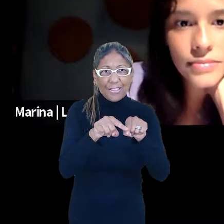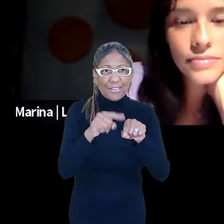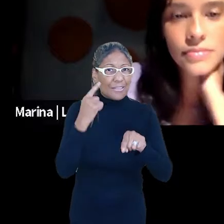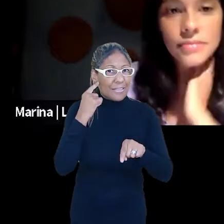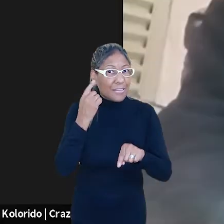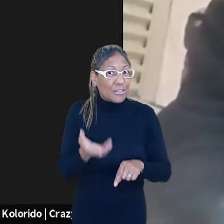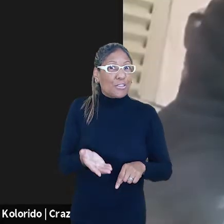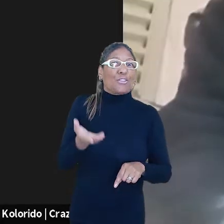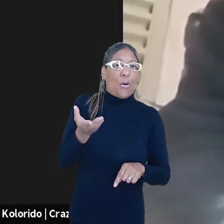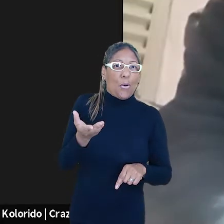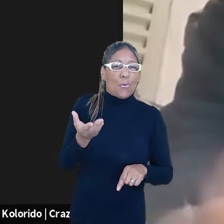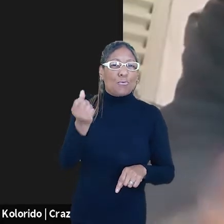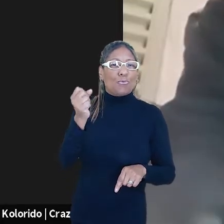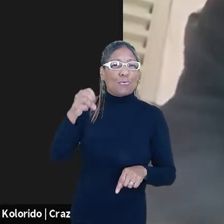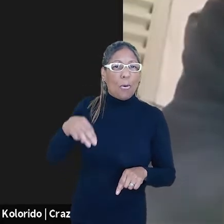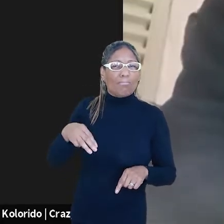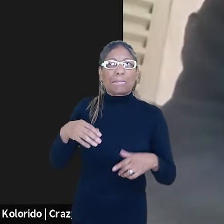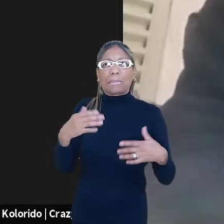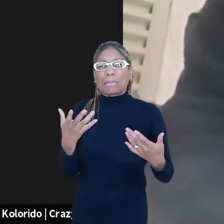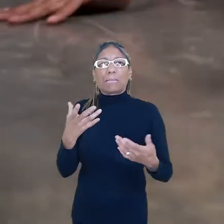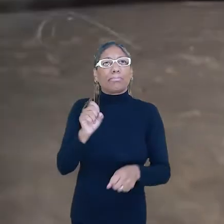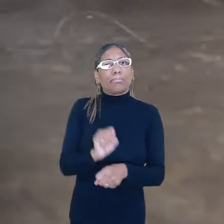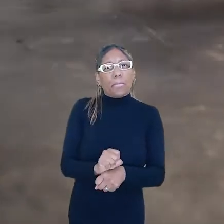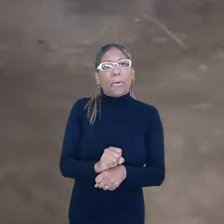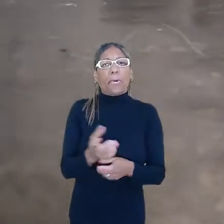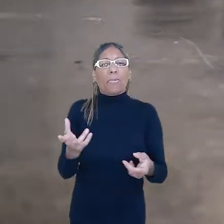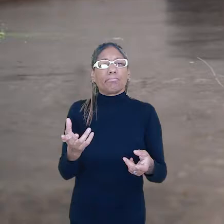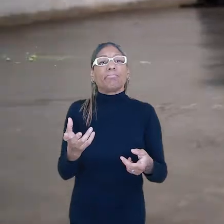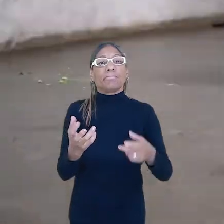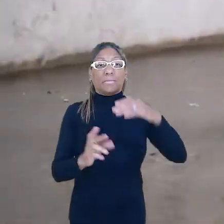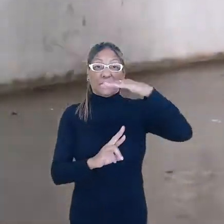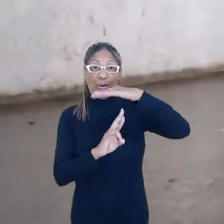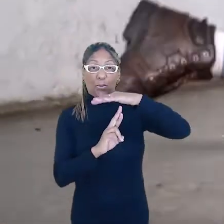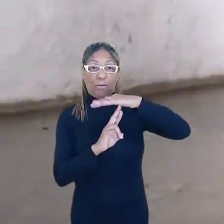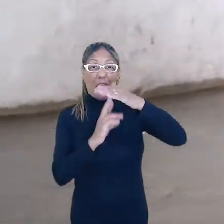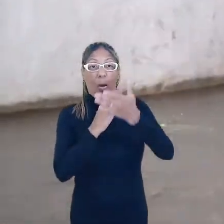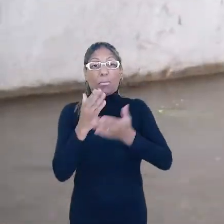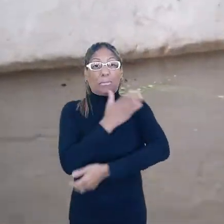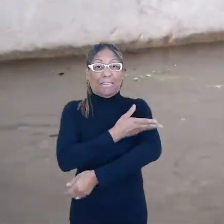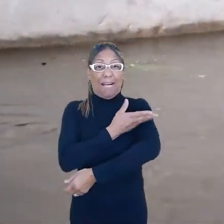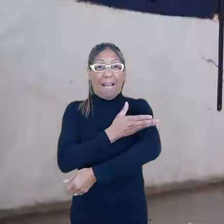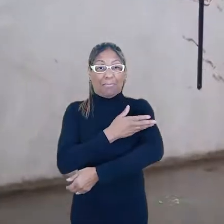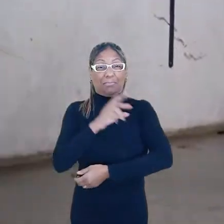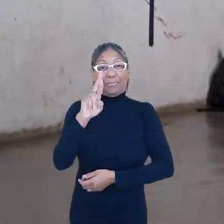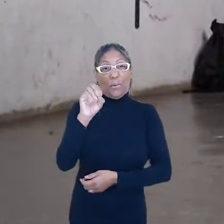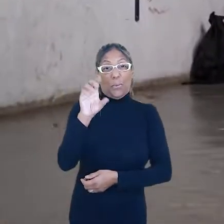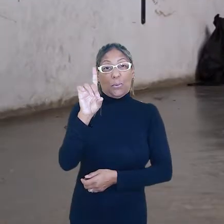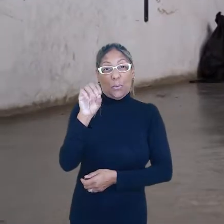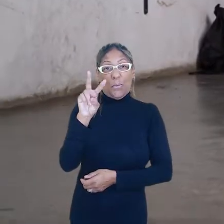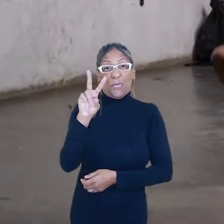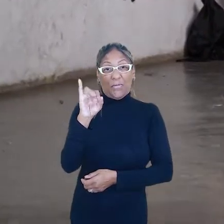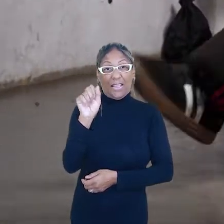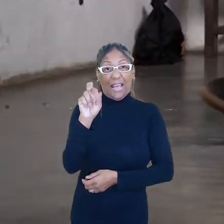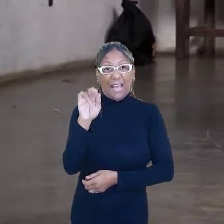temos uma caixinha de som aqui. Aí o que aconteceu para o grupo não morrer, não parar? Nós tá treinando na rodoviária e na Estação das Artes. No palquinho